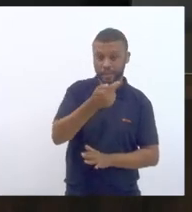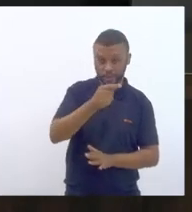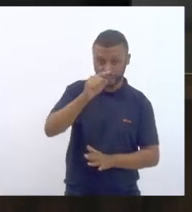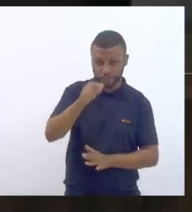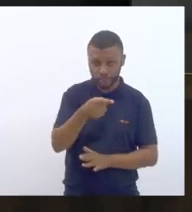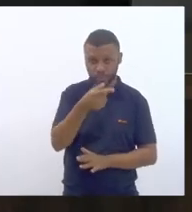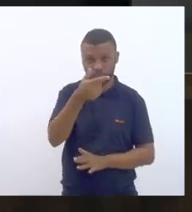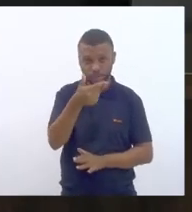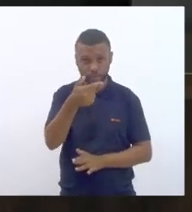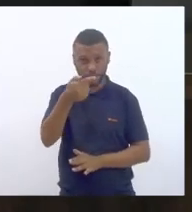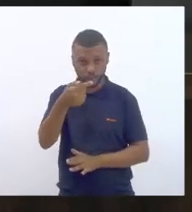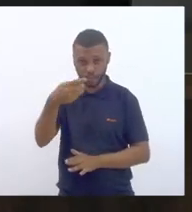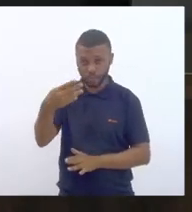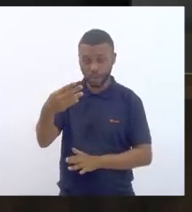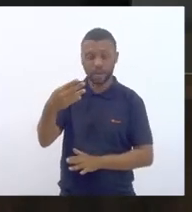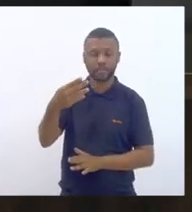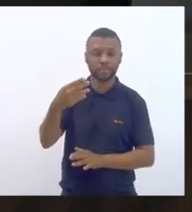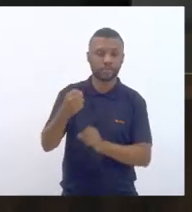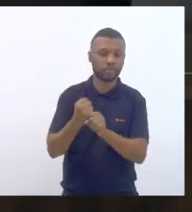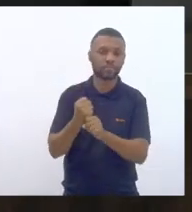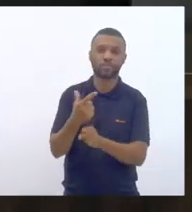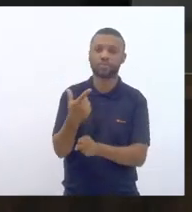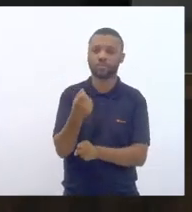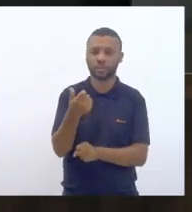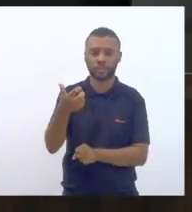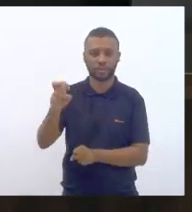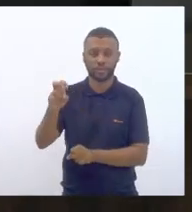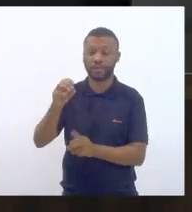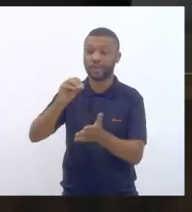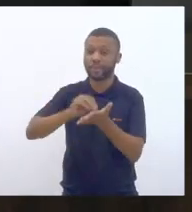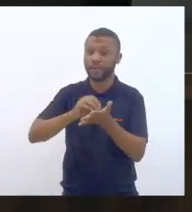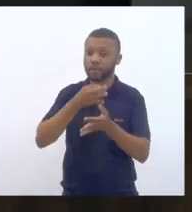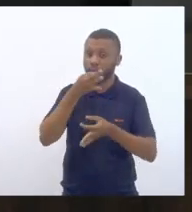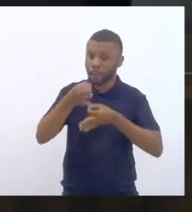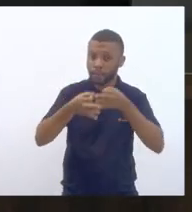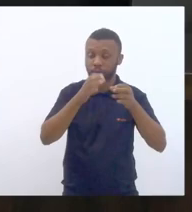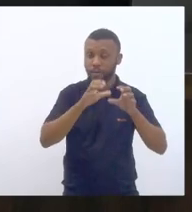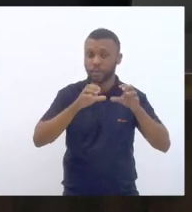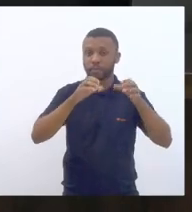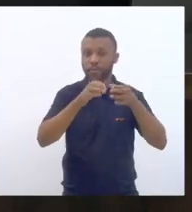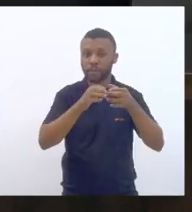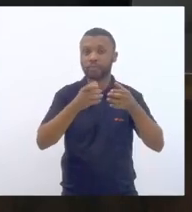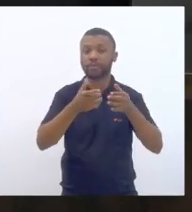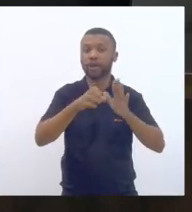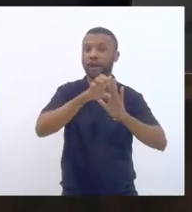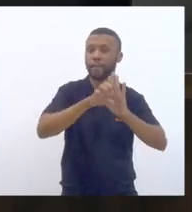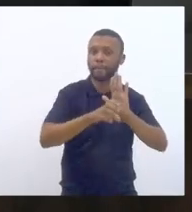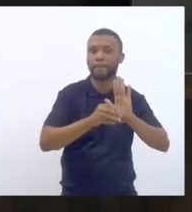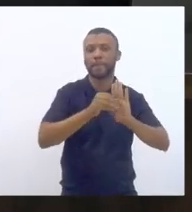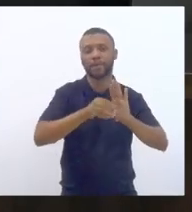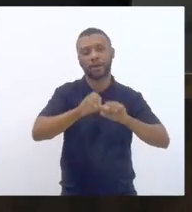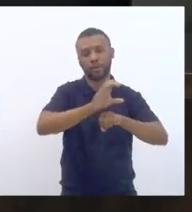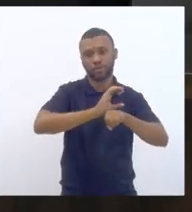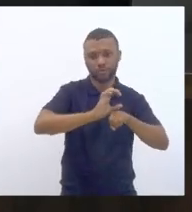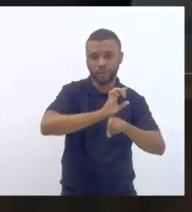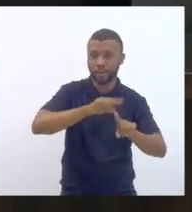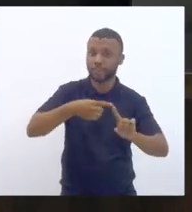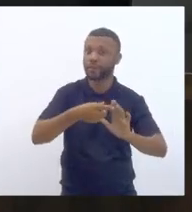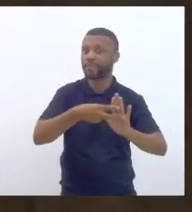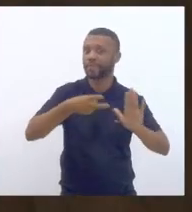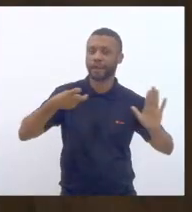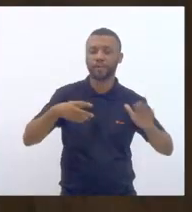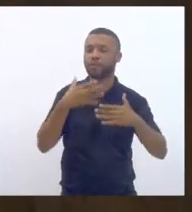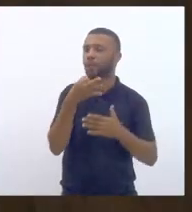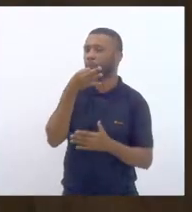de 2015. Pendente de parecer da Comissão de Emendas Condicionais e Vetos. Qual é o parecer, deputado Marcelo Dino?